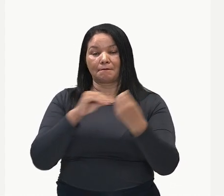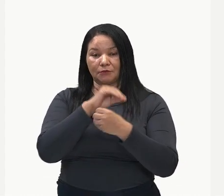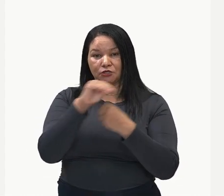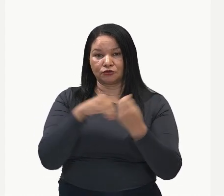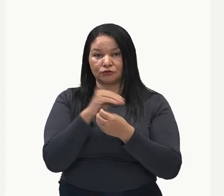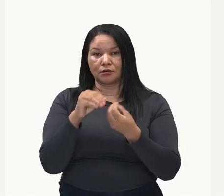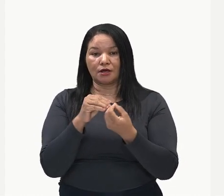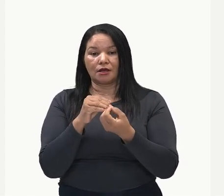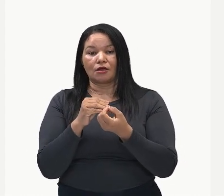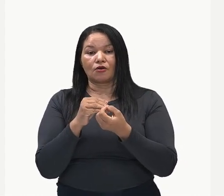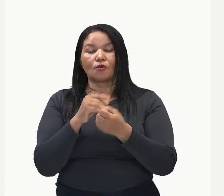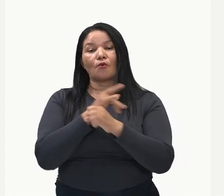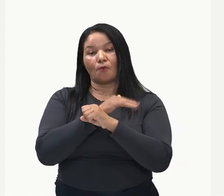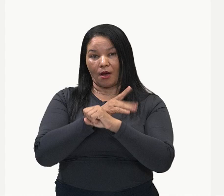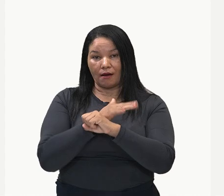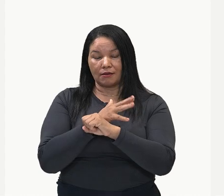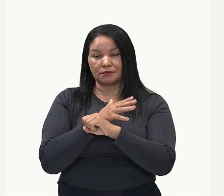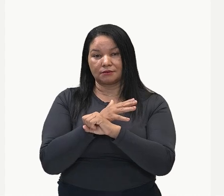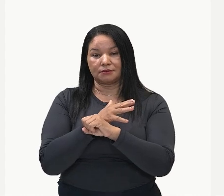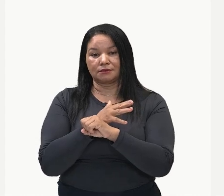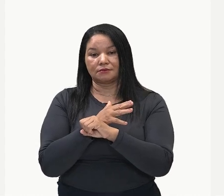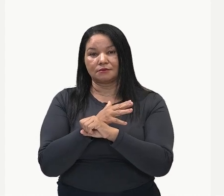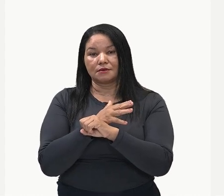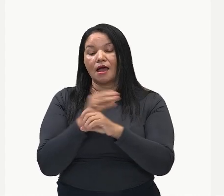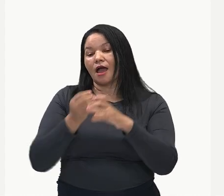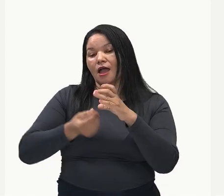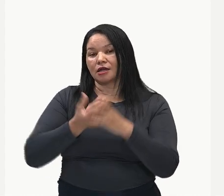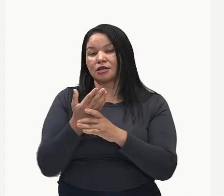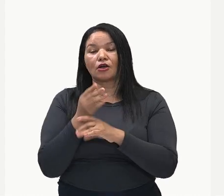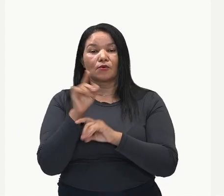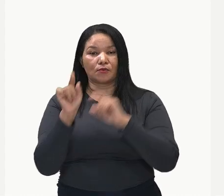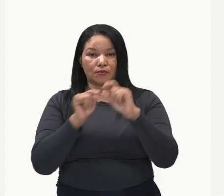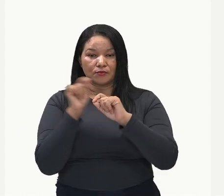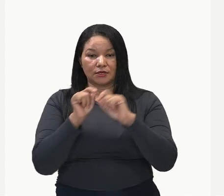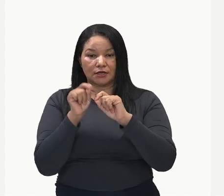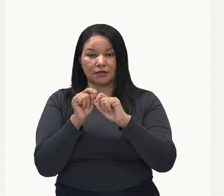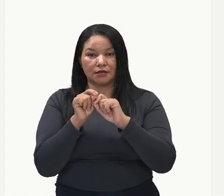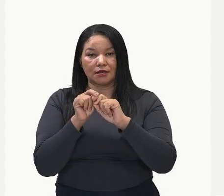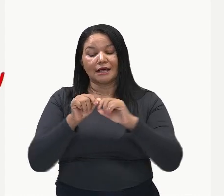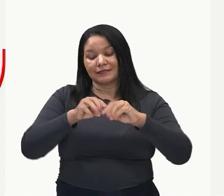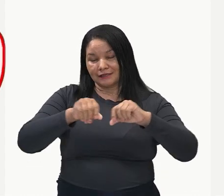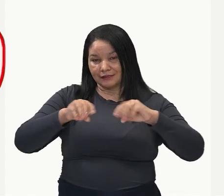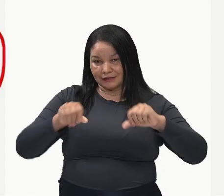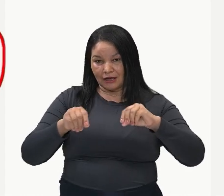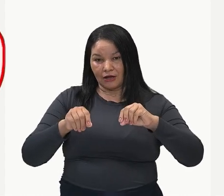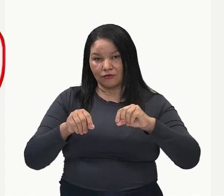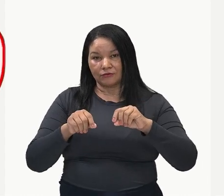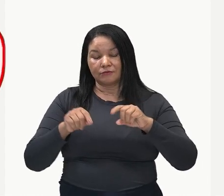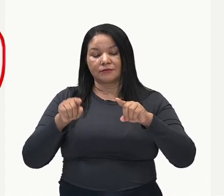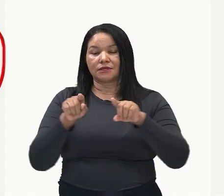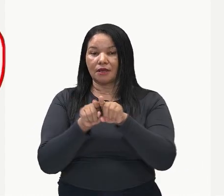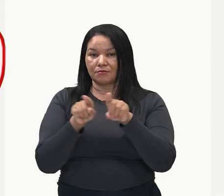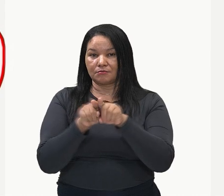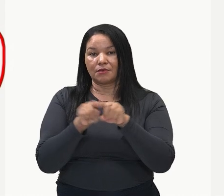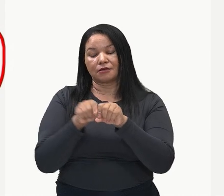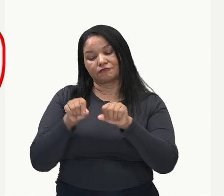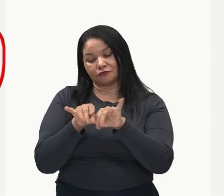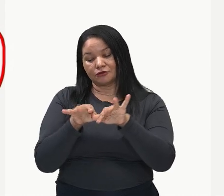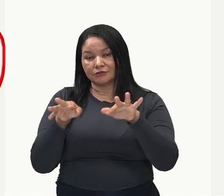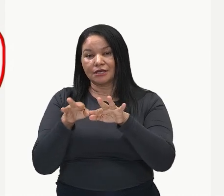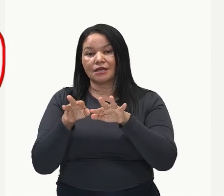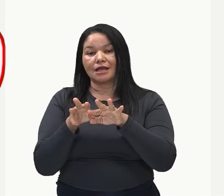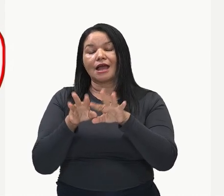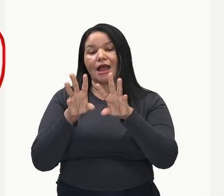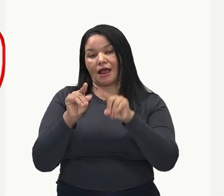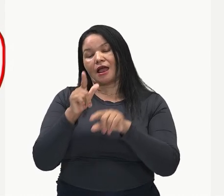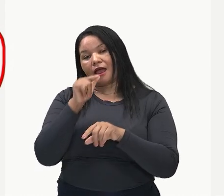numa solução para reagir com ácido, ele vai formar algum sal e também vai originar água. Tá?